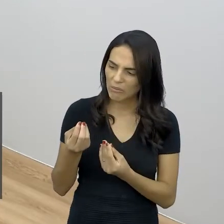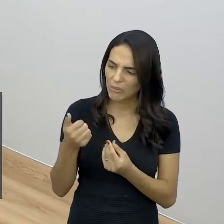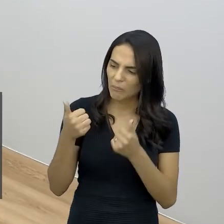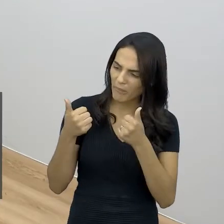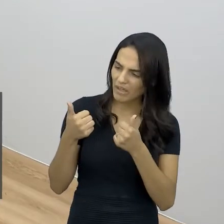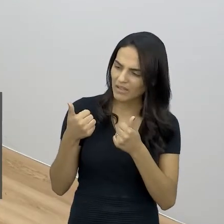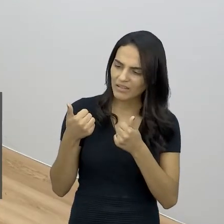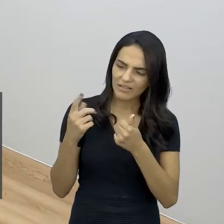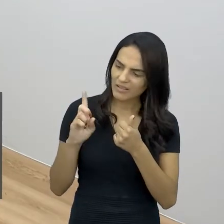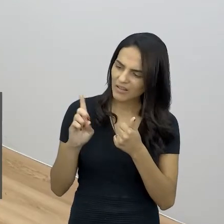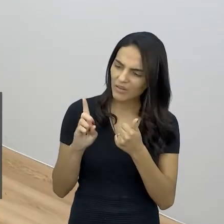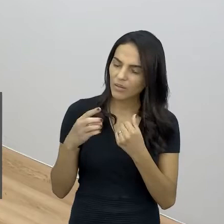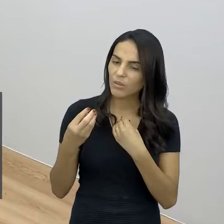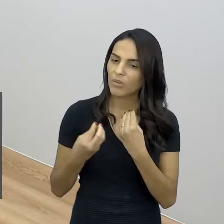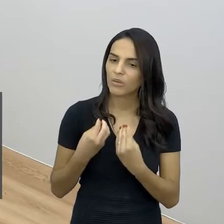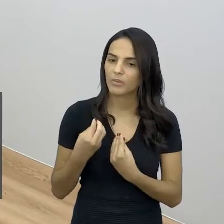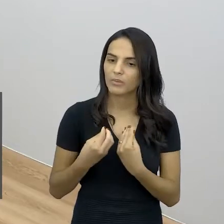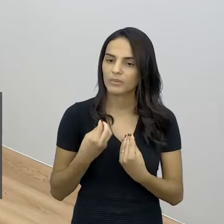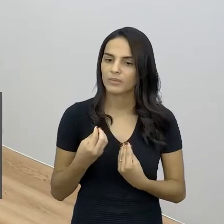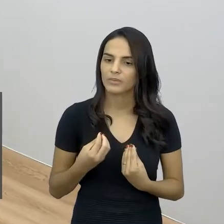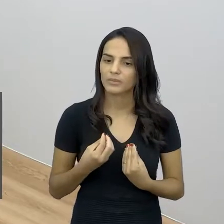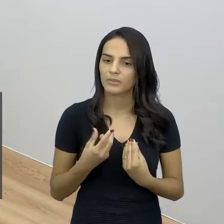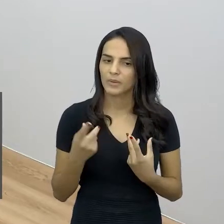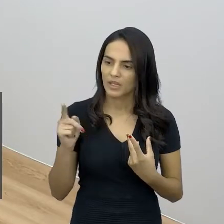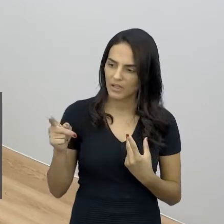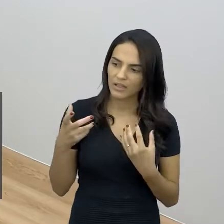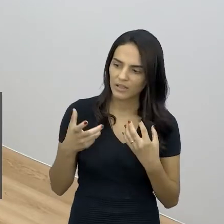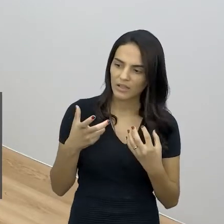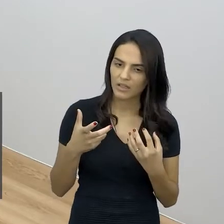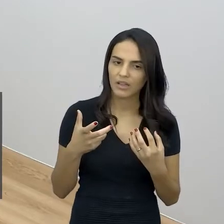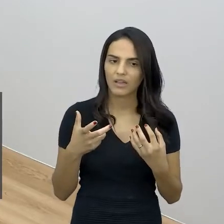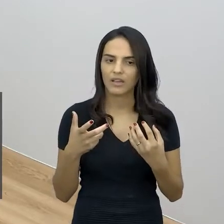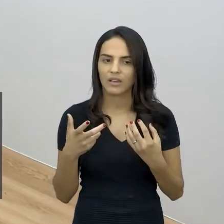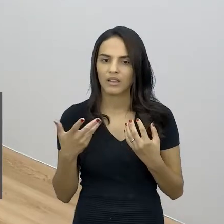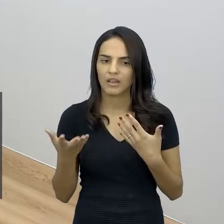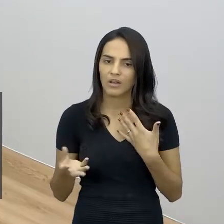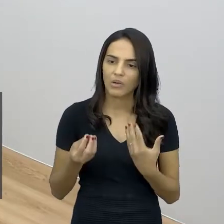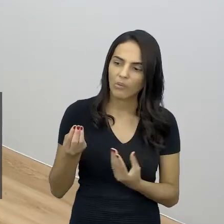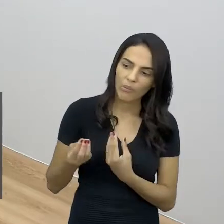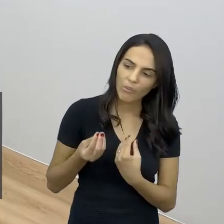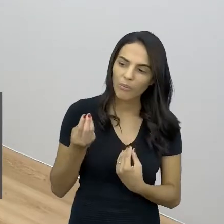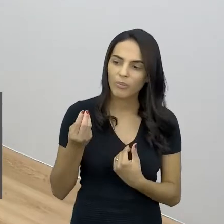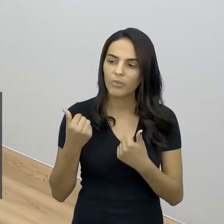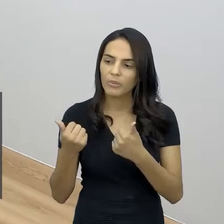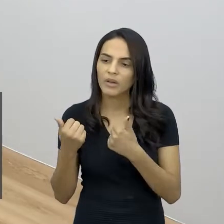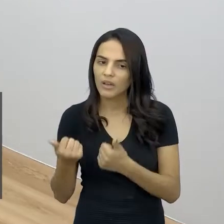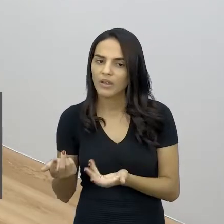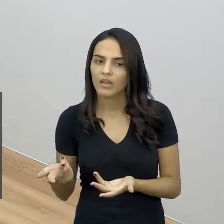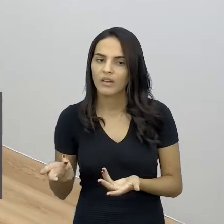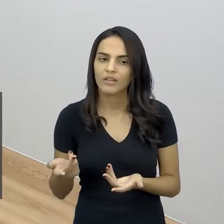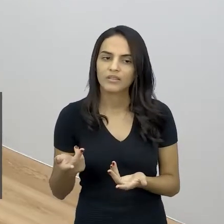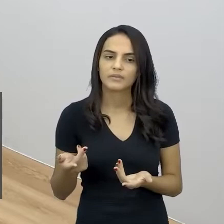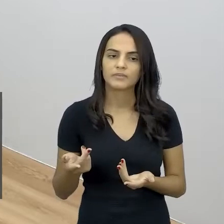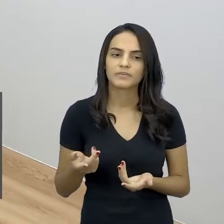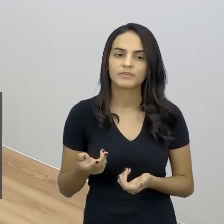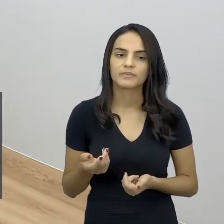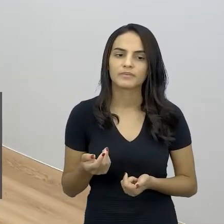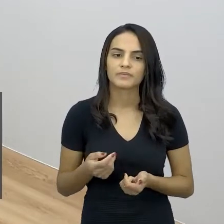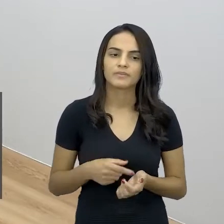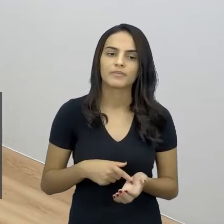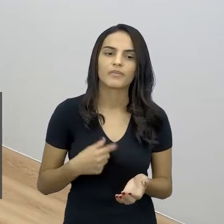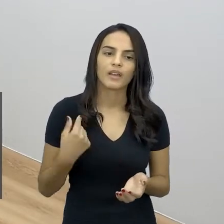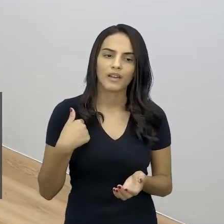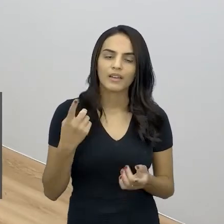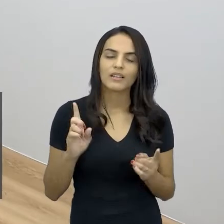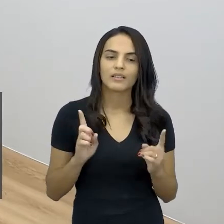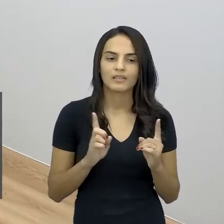assim não está bem? Não está bem para fazer aula, mas está bem para ficar fazendo a arruaça? Aí está bem? Aí eu ia